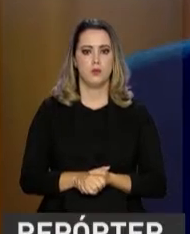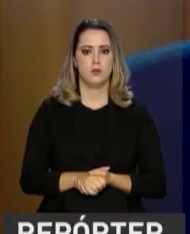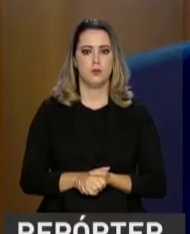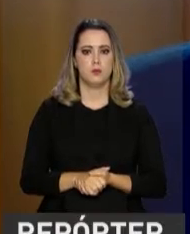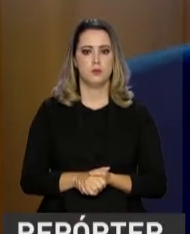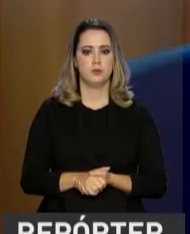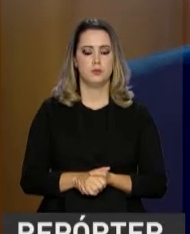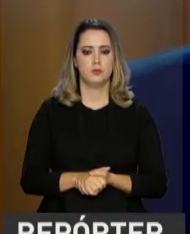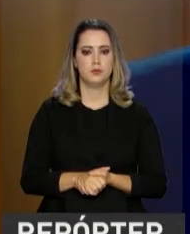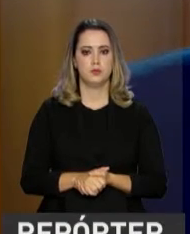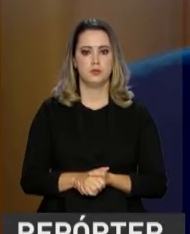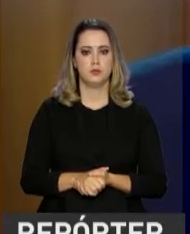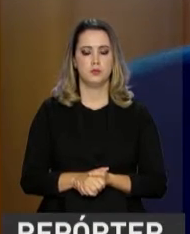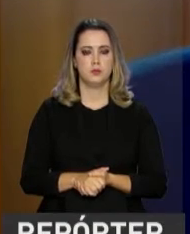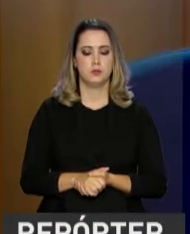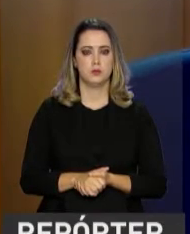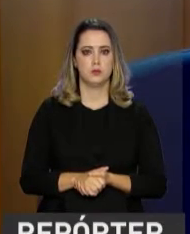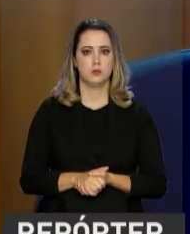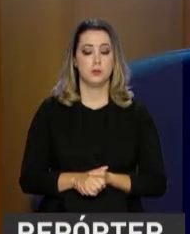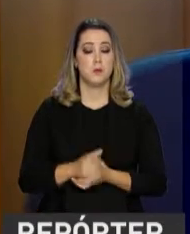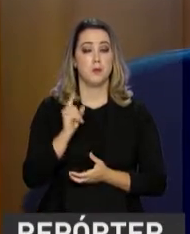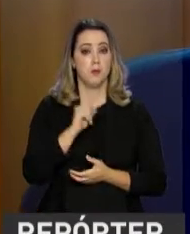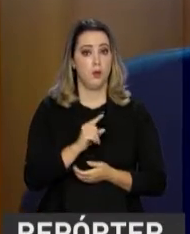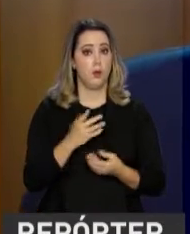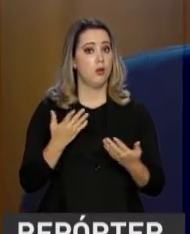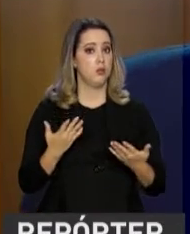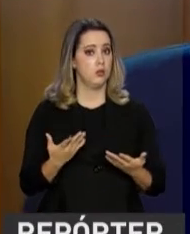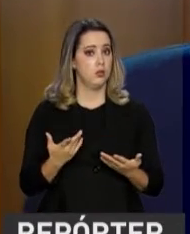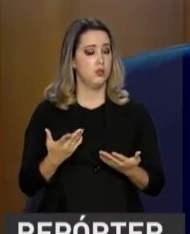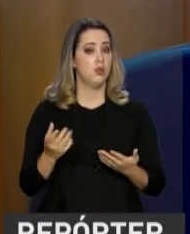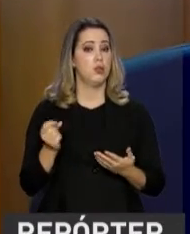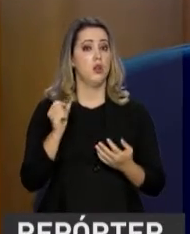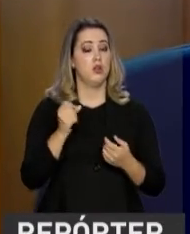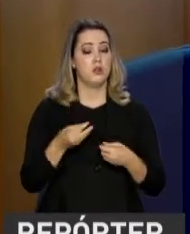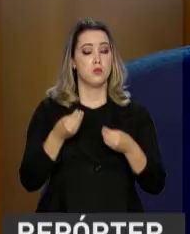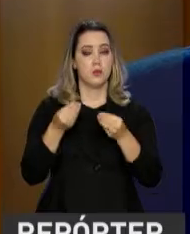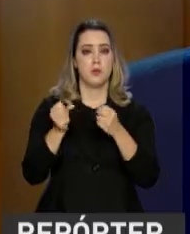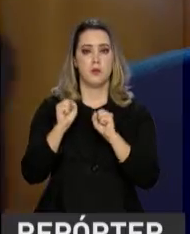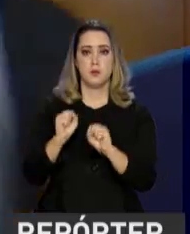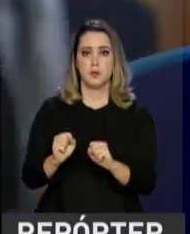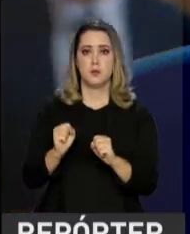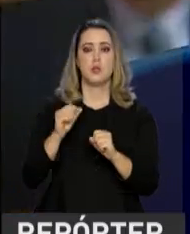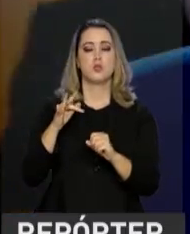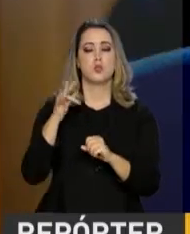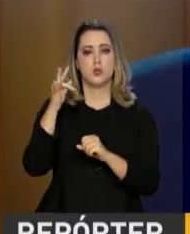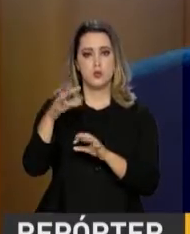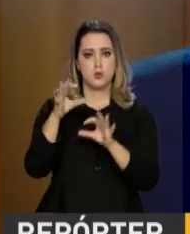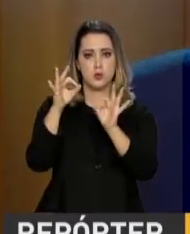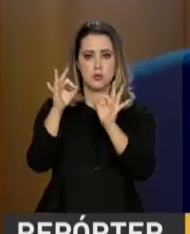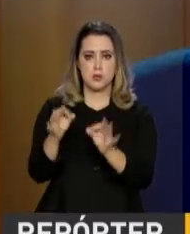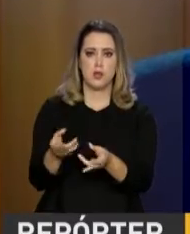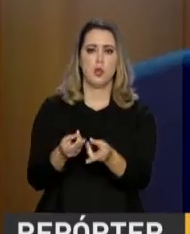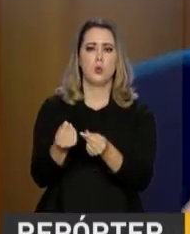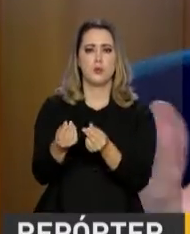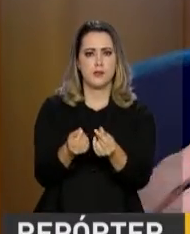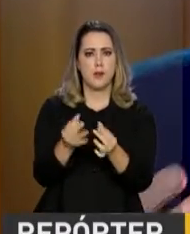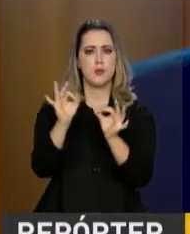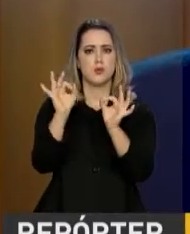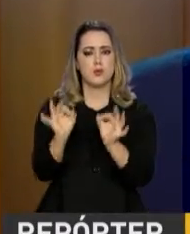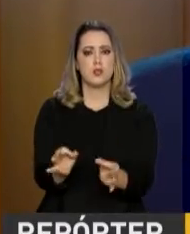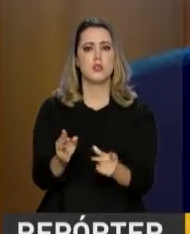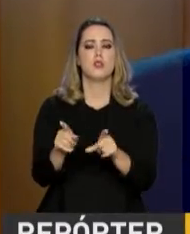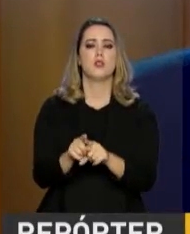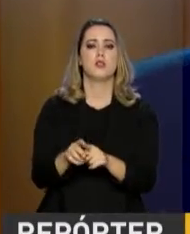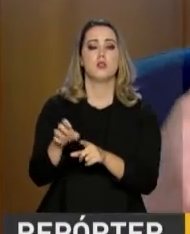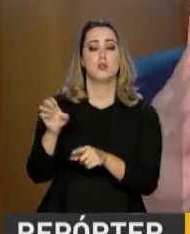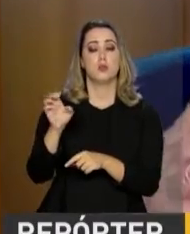isso vai garantir que as contas públicas estejam saudáveis no futuro que o estado brasileiro não